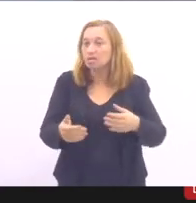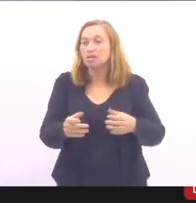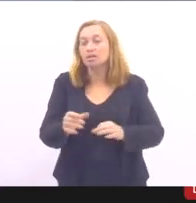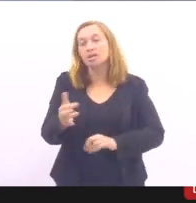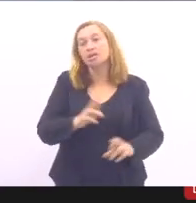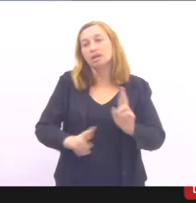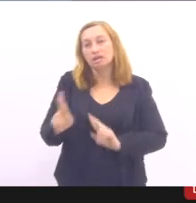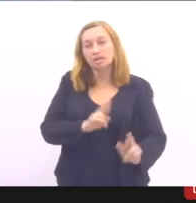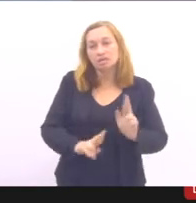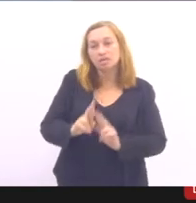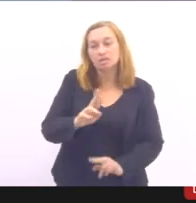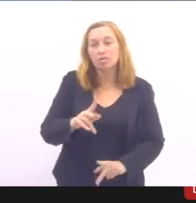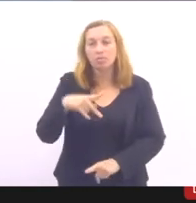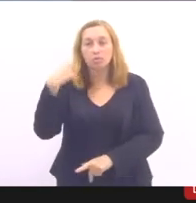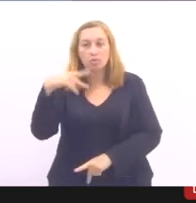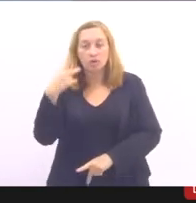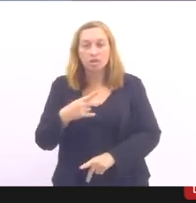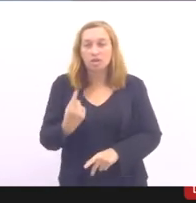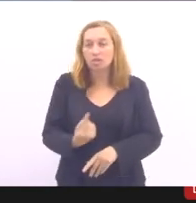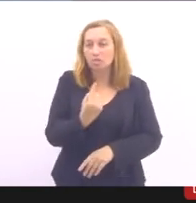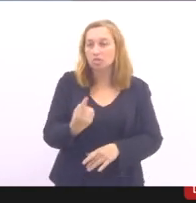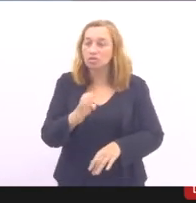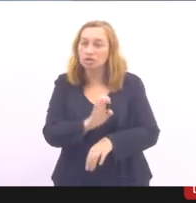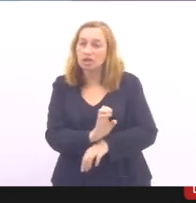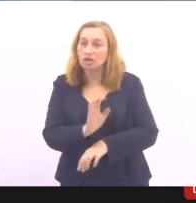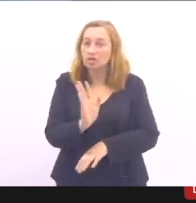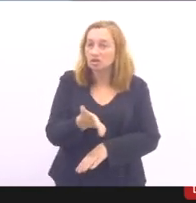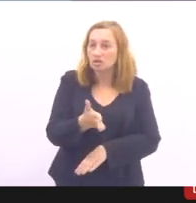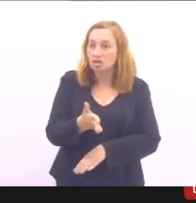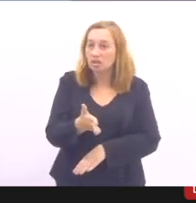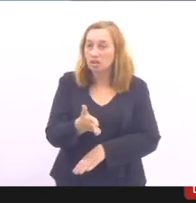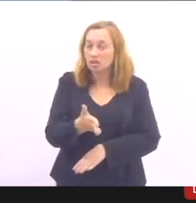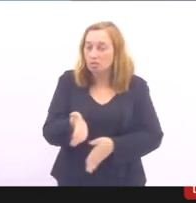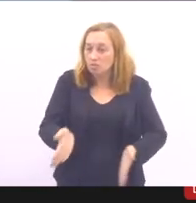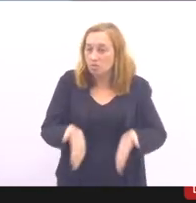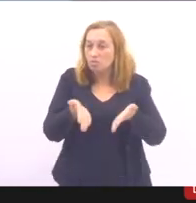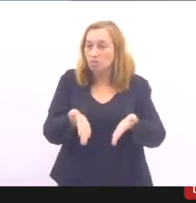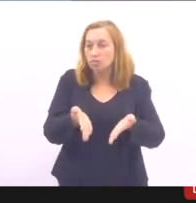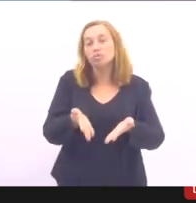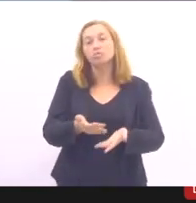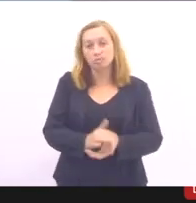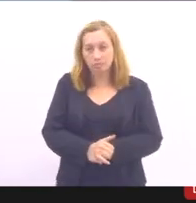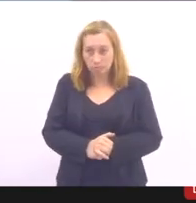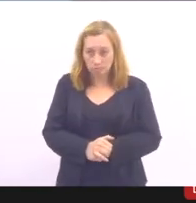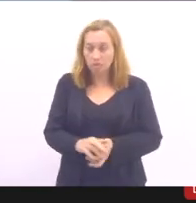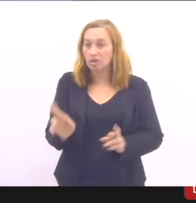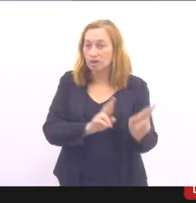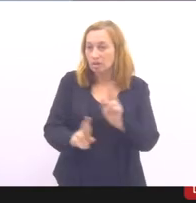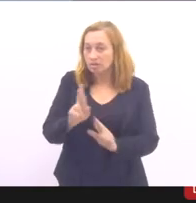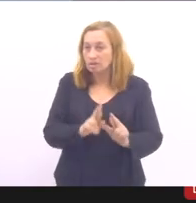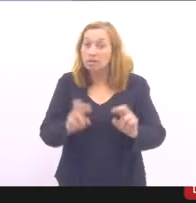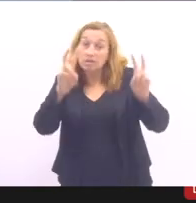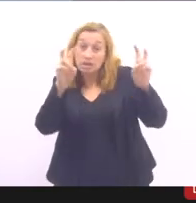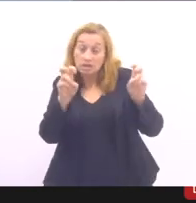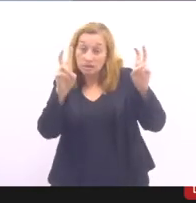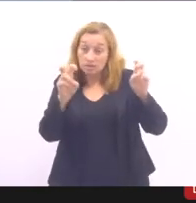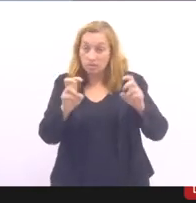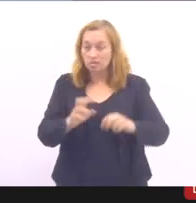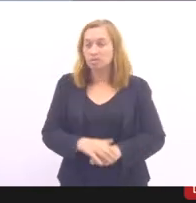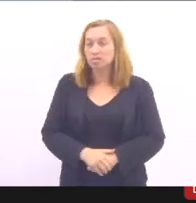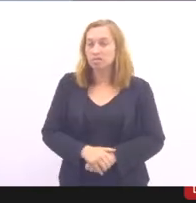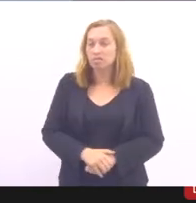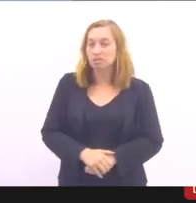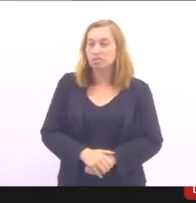da política, é um dos estados que já deu um pontapé inicial com relação a essa questão, né? Não só em